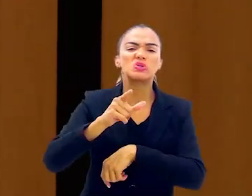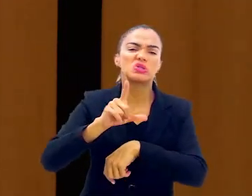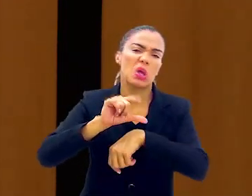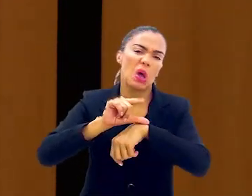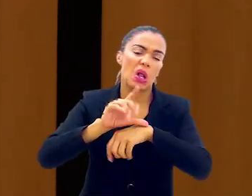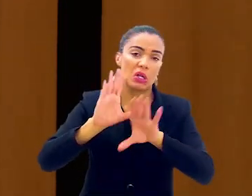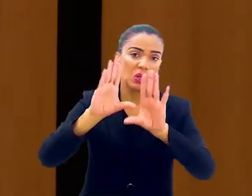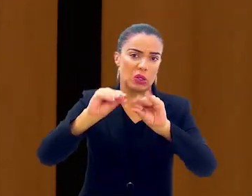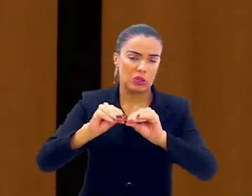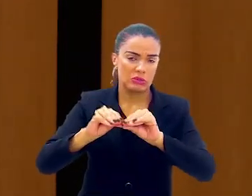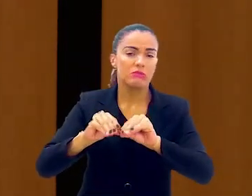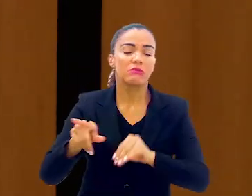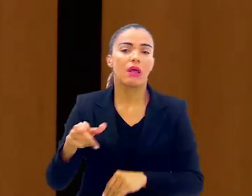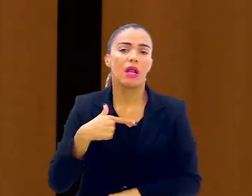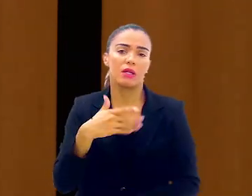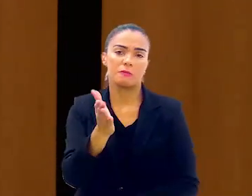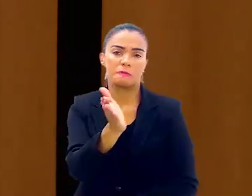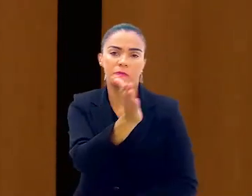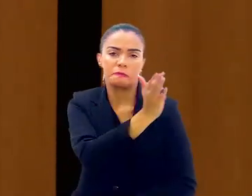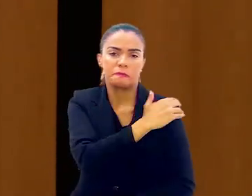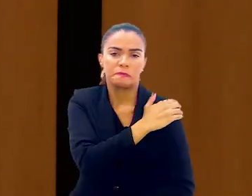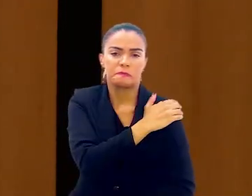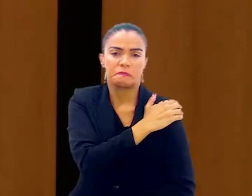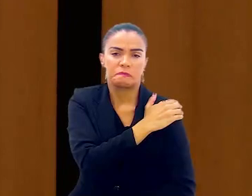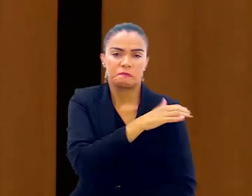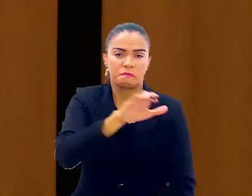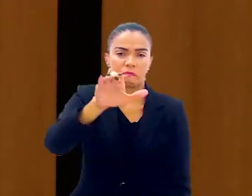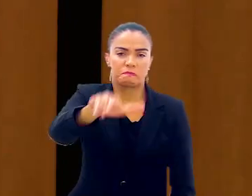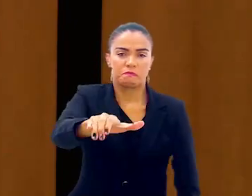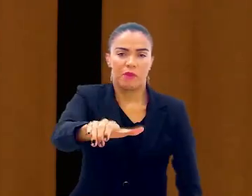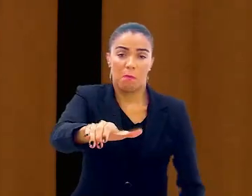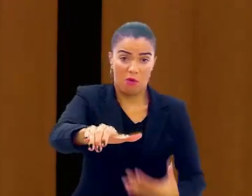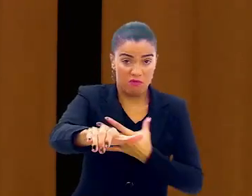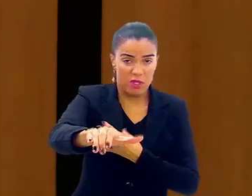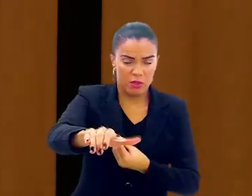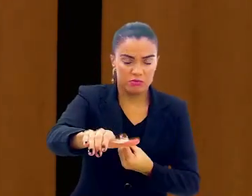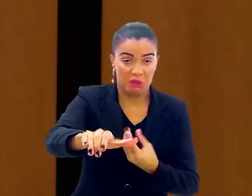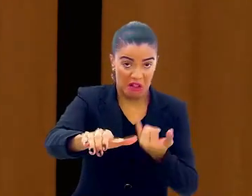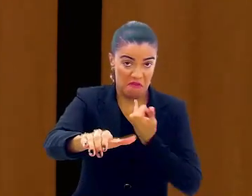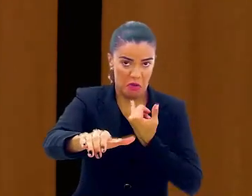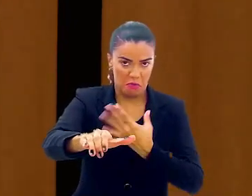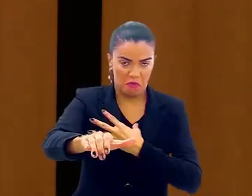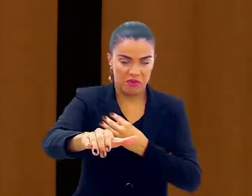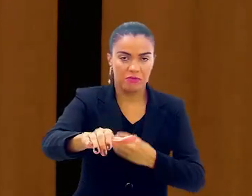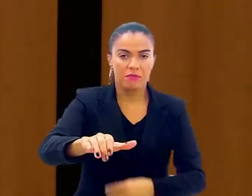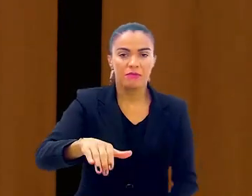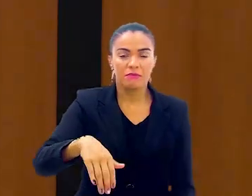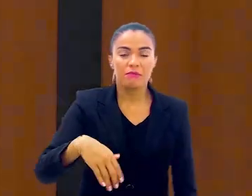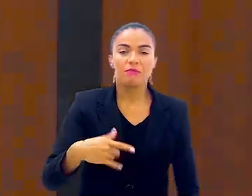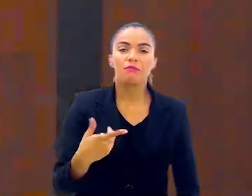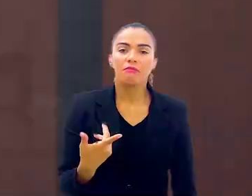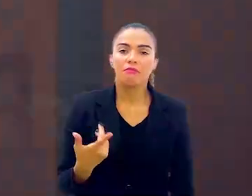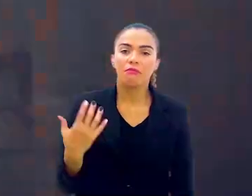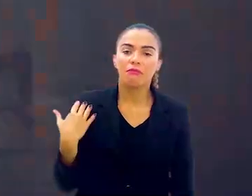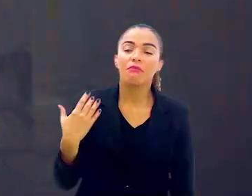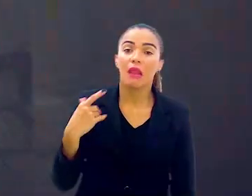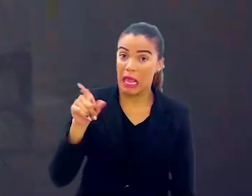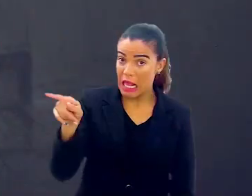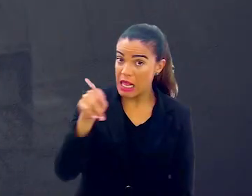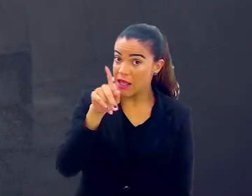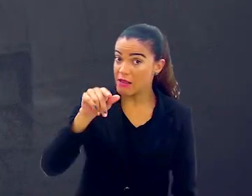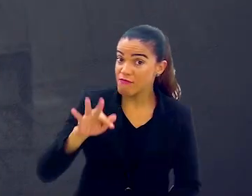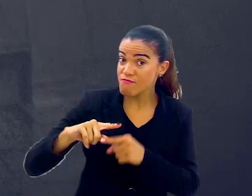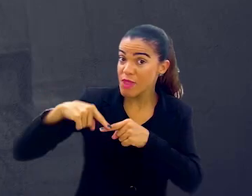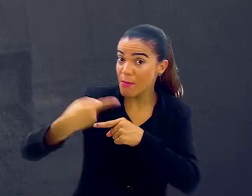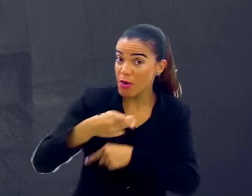da noite, mais ou menos, ele botou a mão no meu ombro e falou assim, meu filho, me chamou de meu filho. O Garrastazu Médici veio a ser